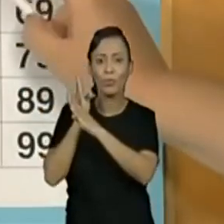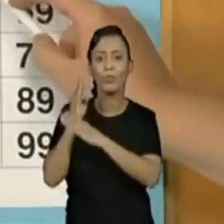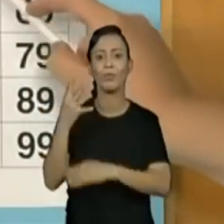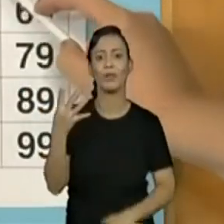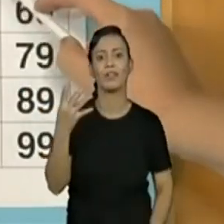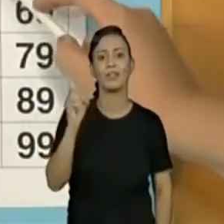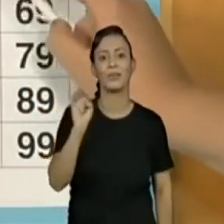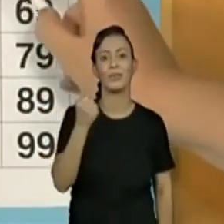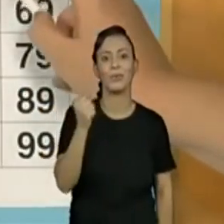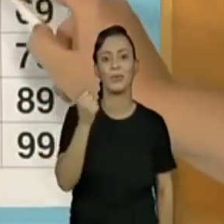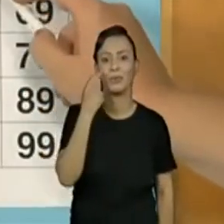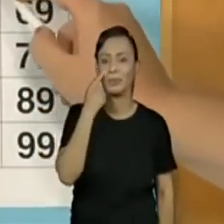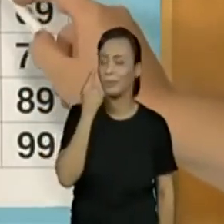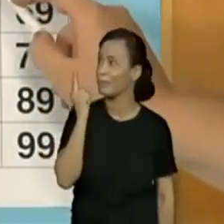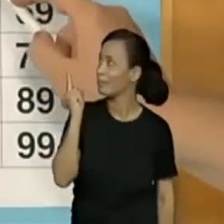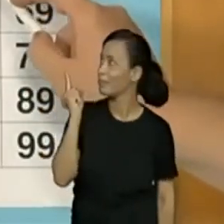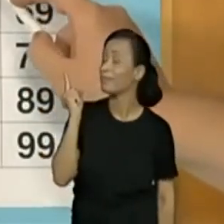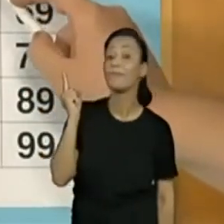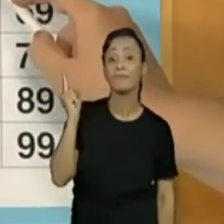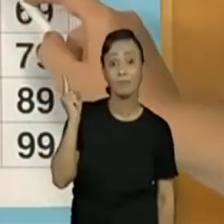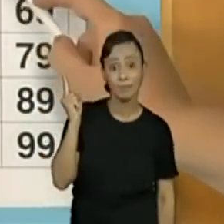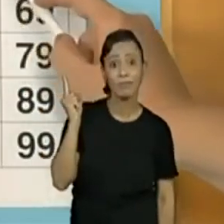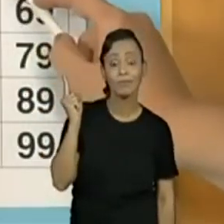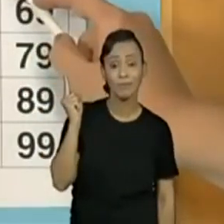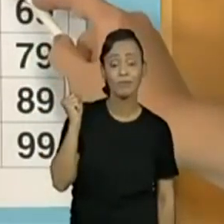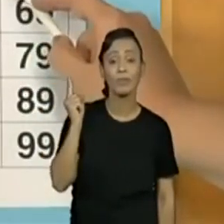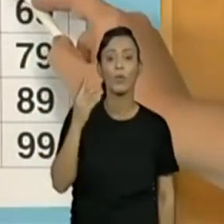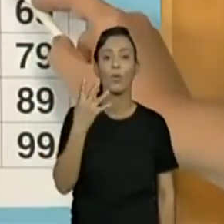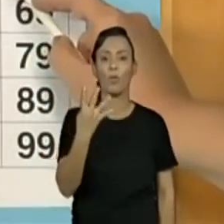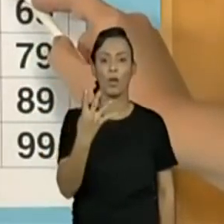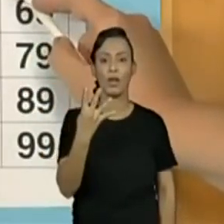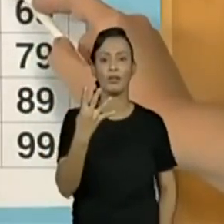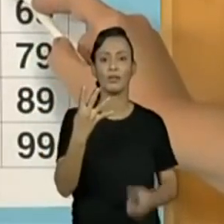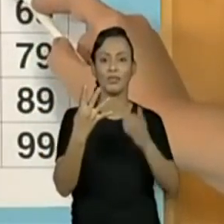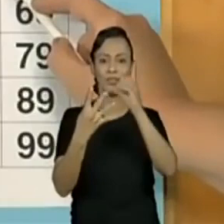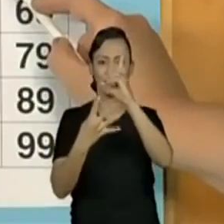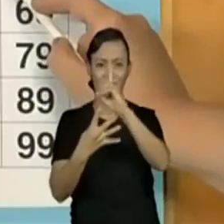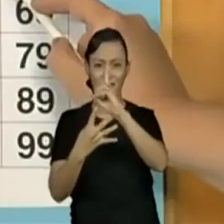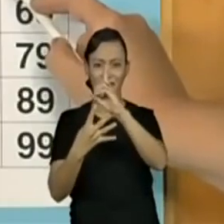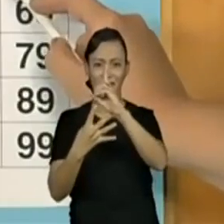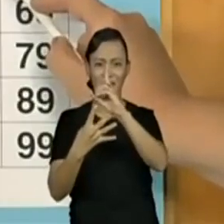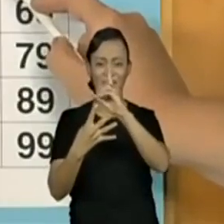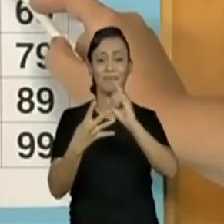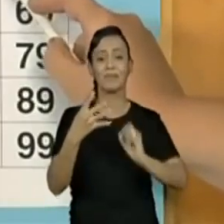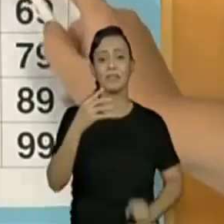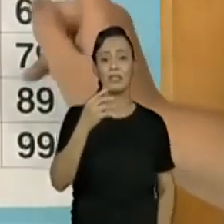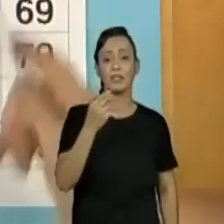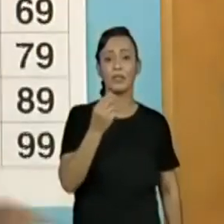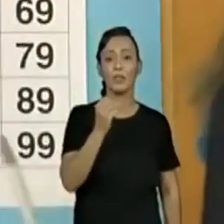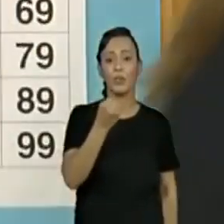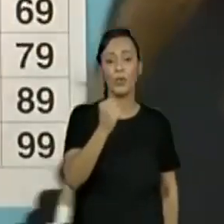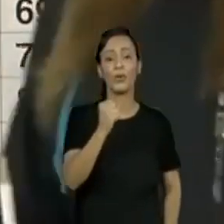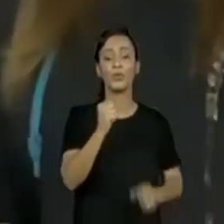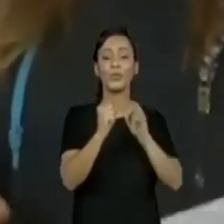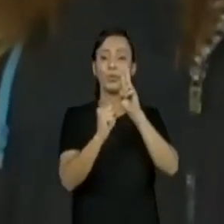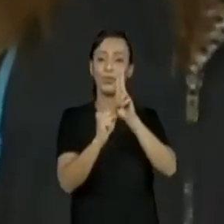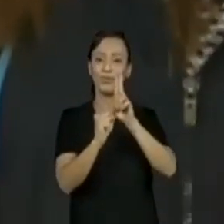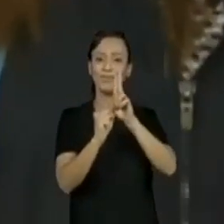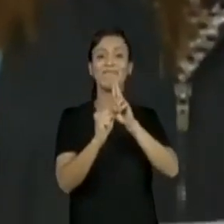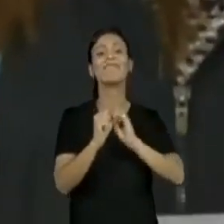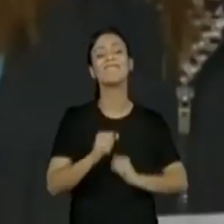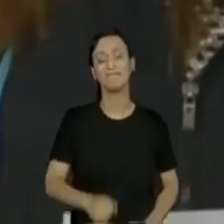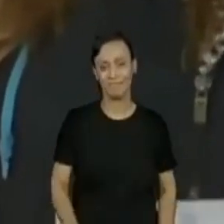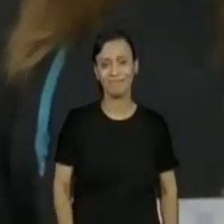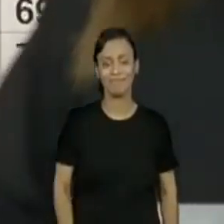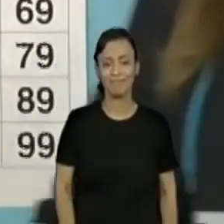encontrar o 48, aquele número que tem 4 dezenas e 8 unidades. Veja que maravilha, o